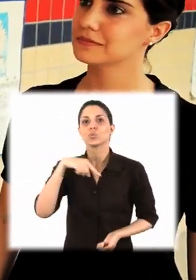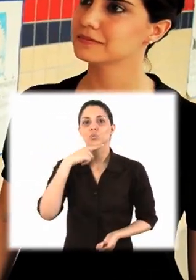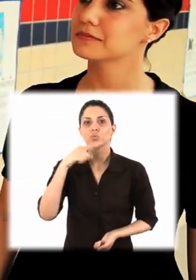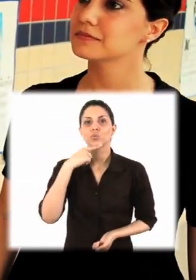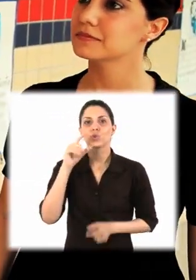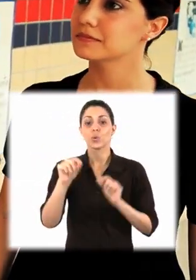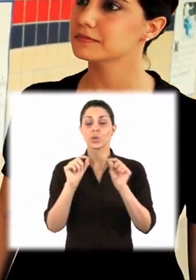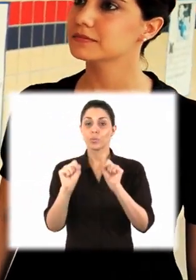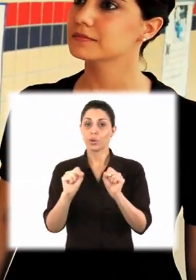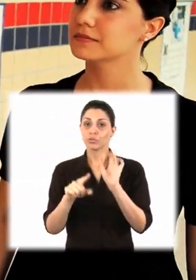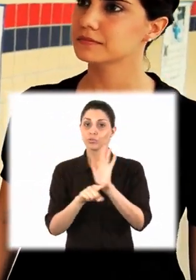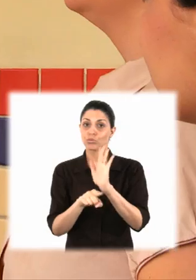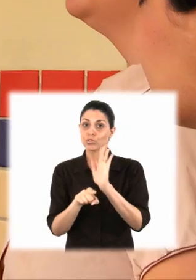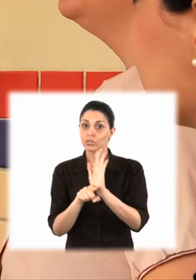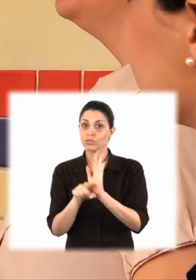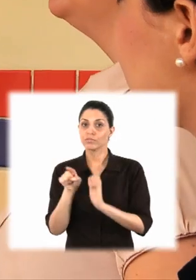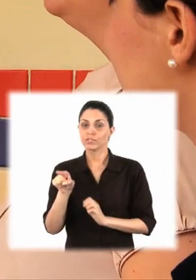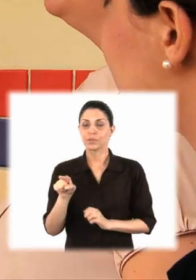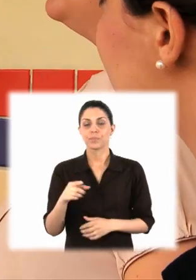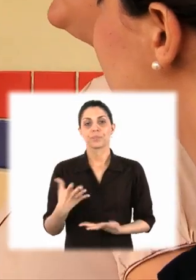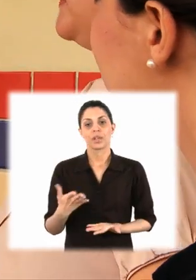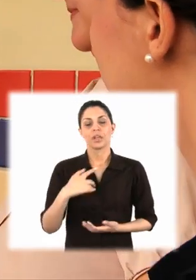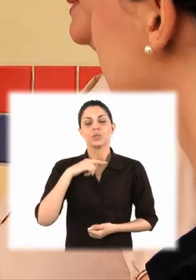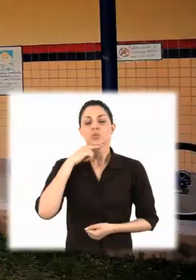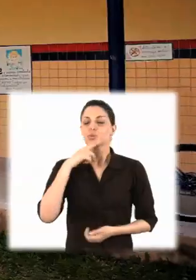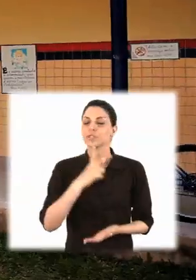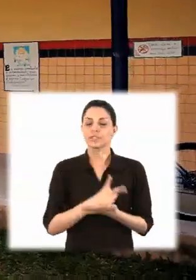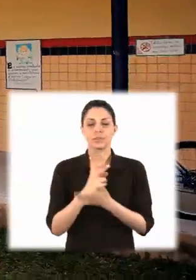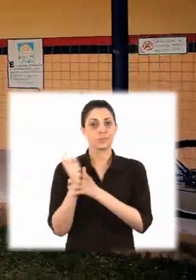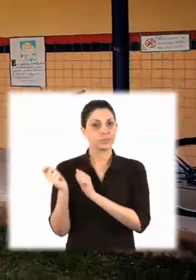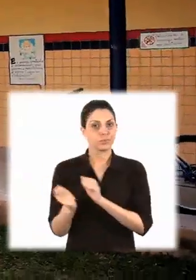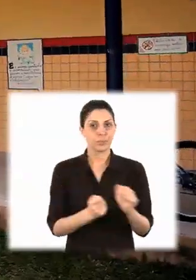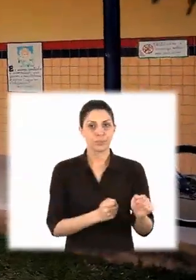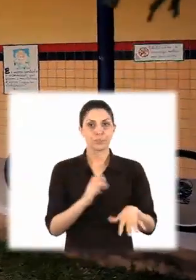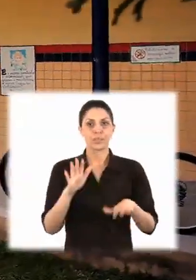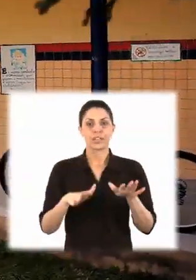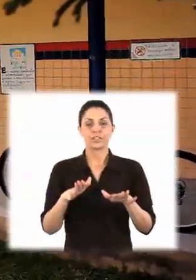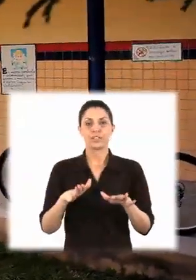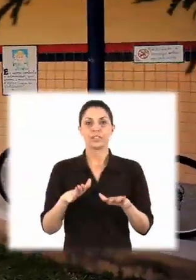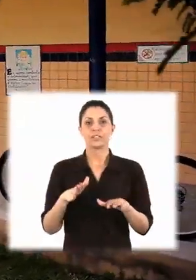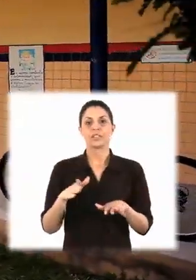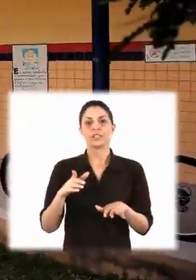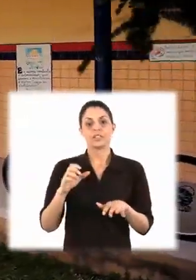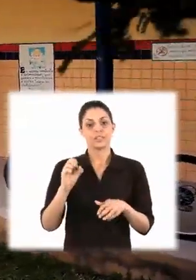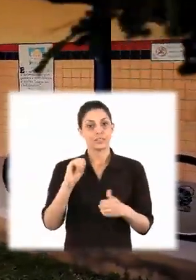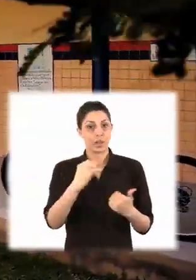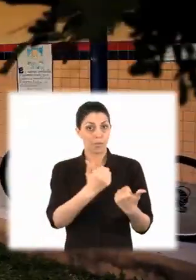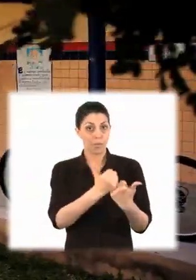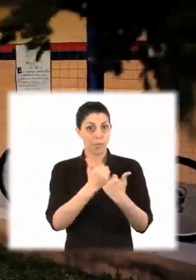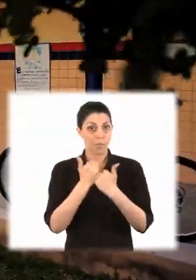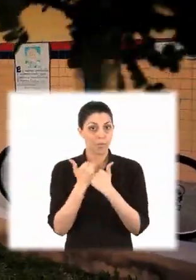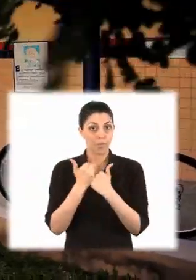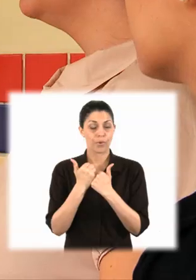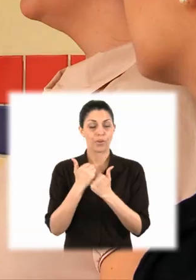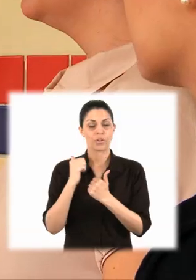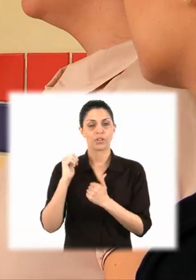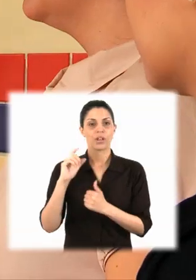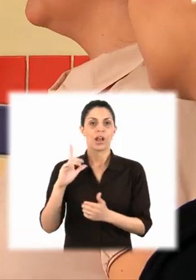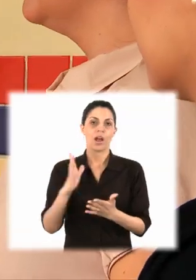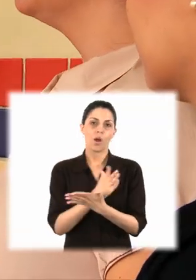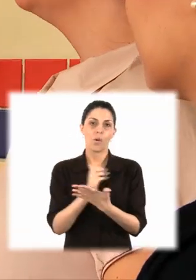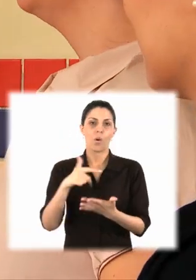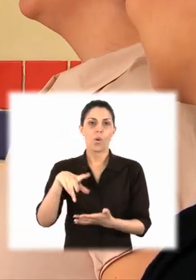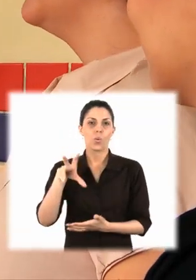pode contribuir com você. Sim, dúvida a gente sempre tem. Quando a gente não tem um apoio maior devido a termos de alunos